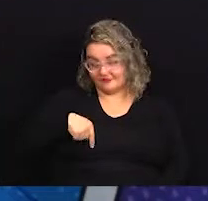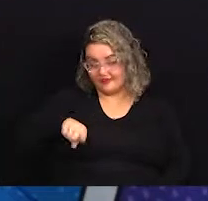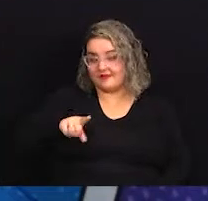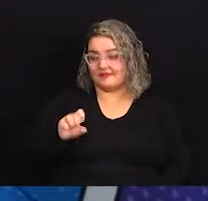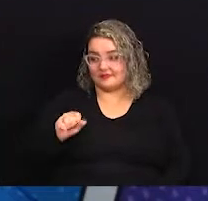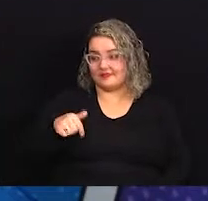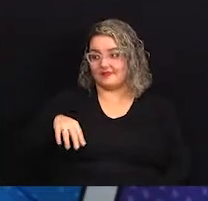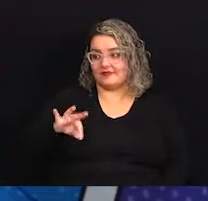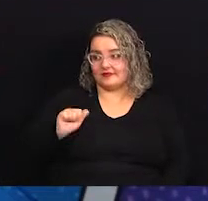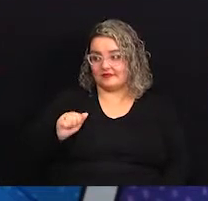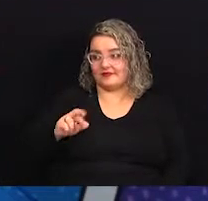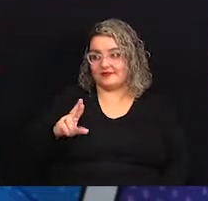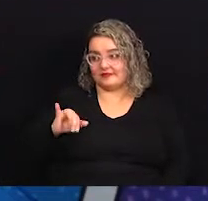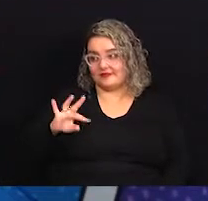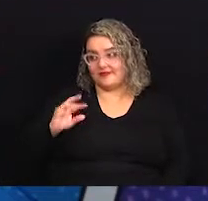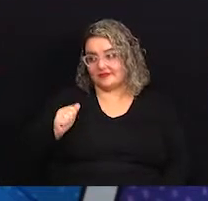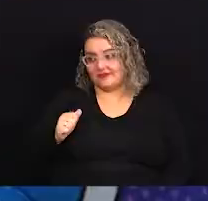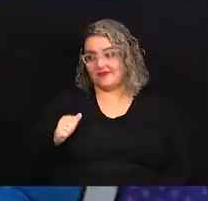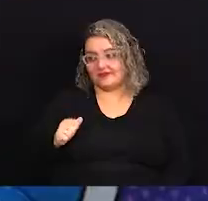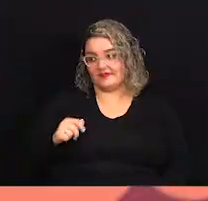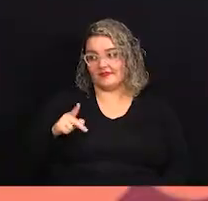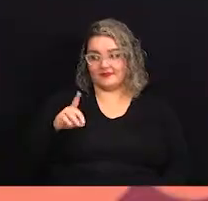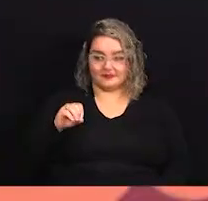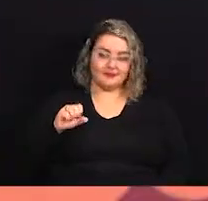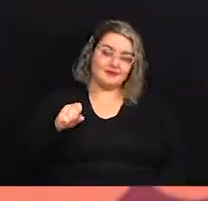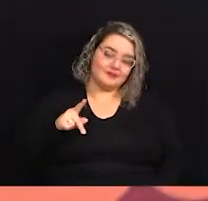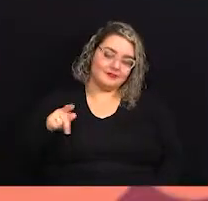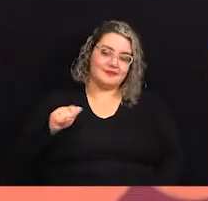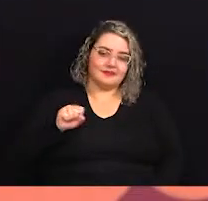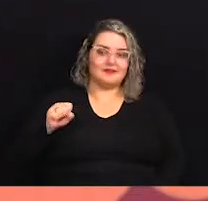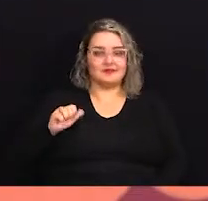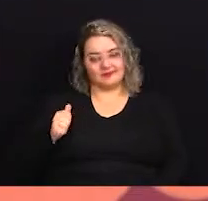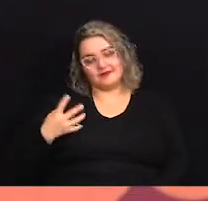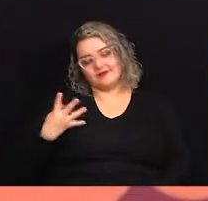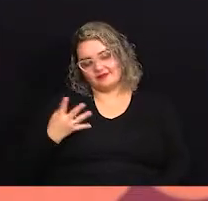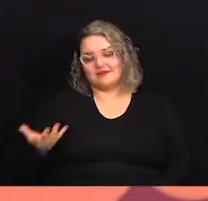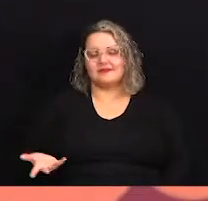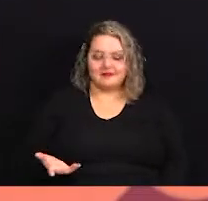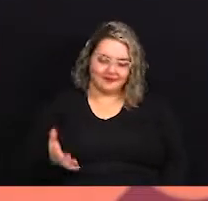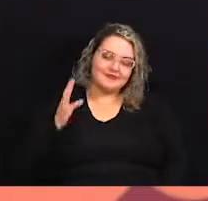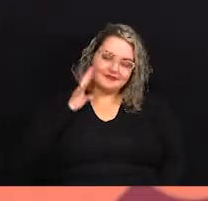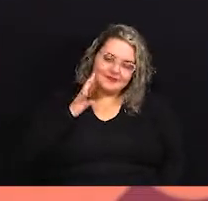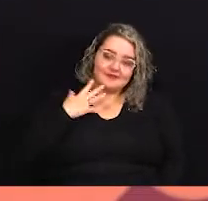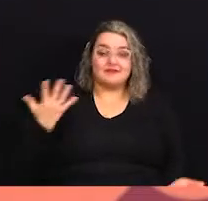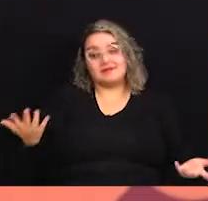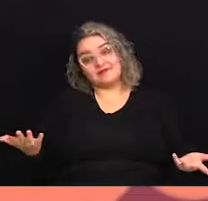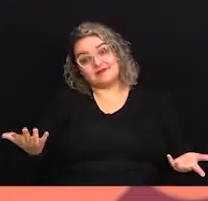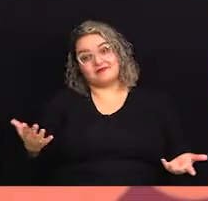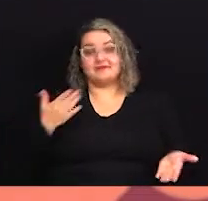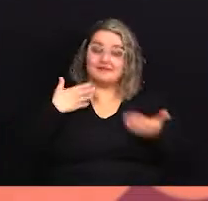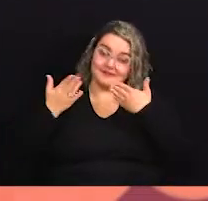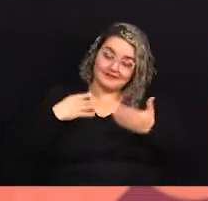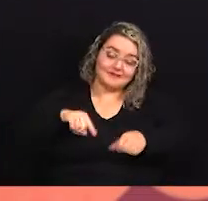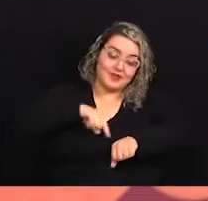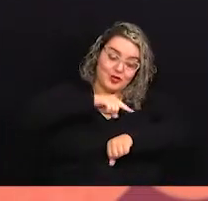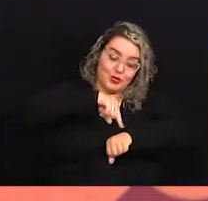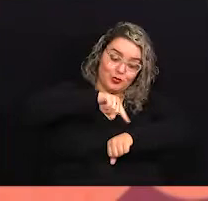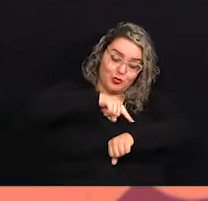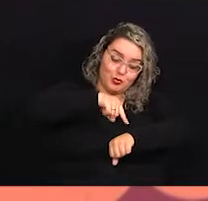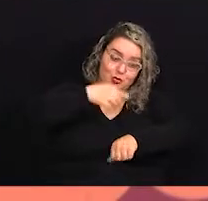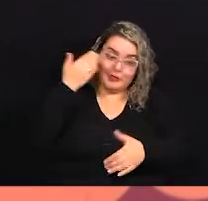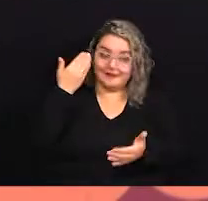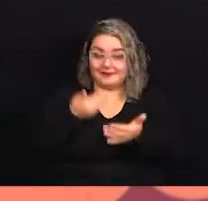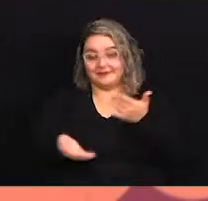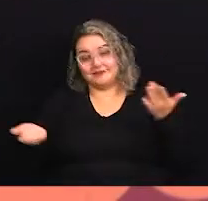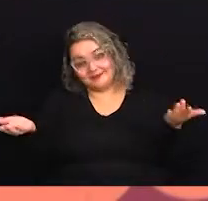do Passa Quatro falar do livro, foi muito divertido, assim. Olha só, gente, quando o papo é bom, nosso tempo vai